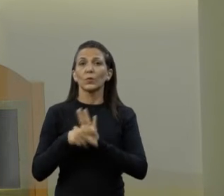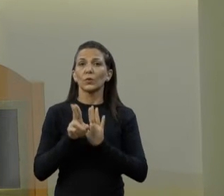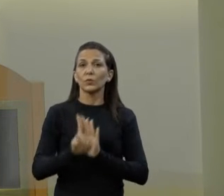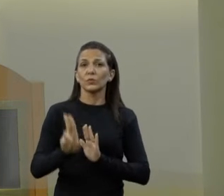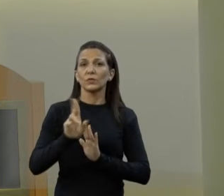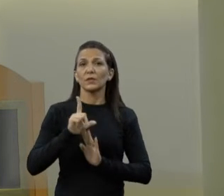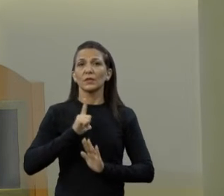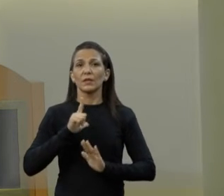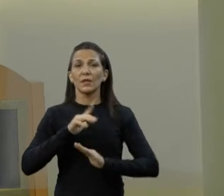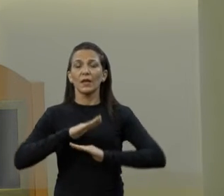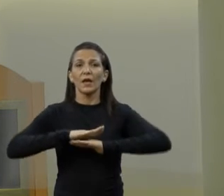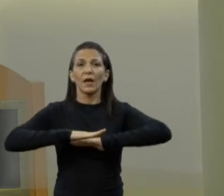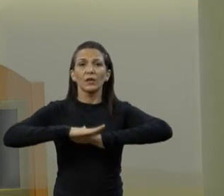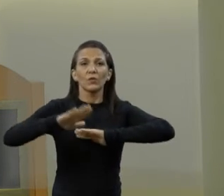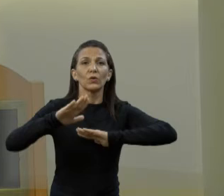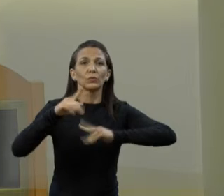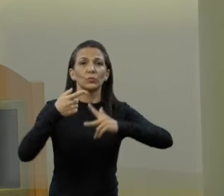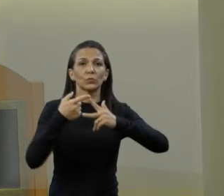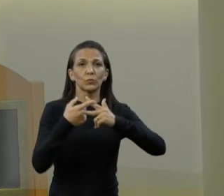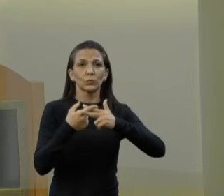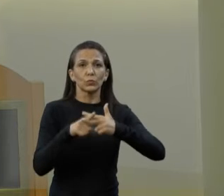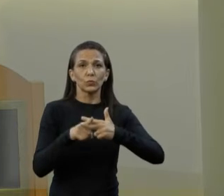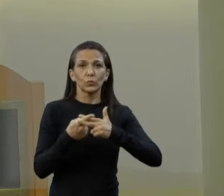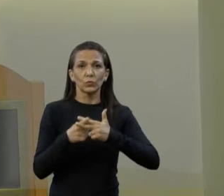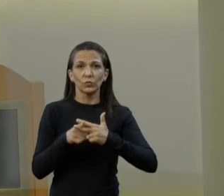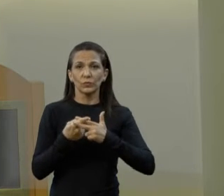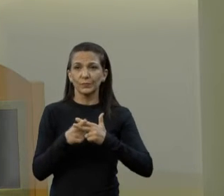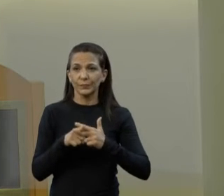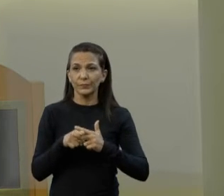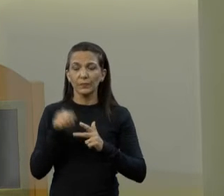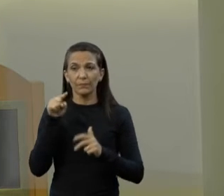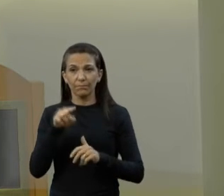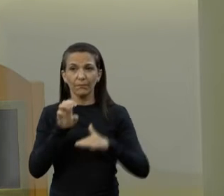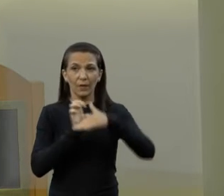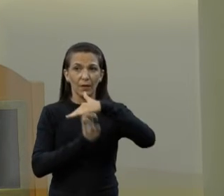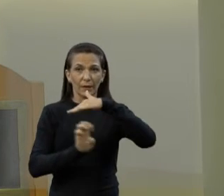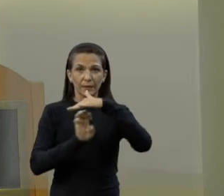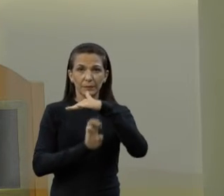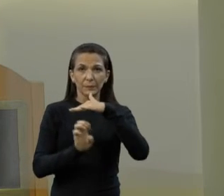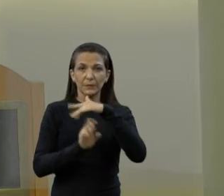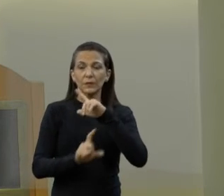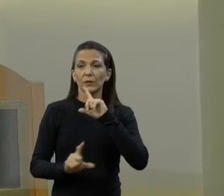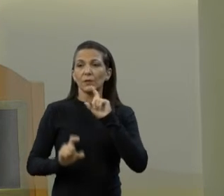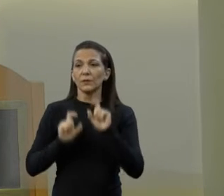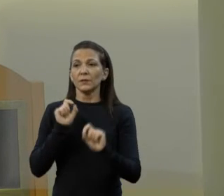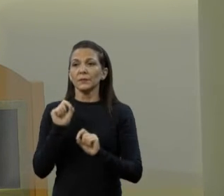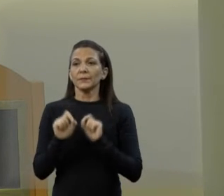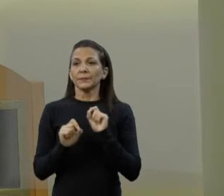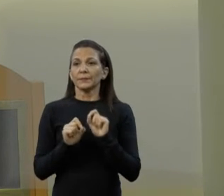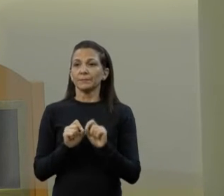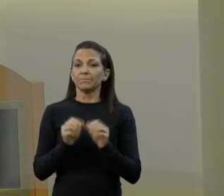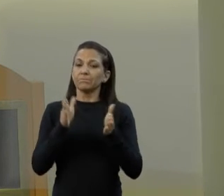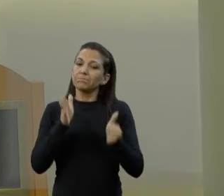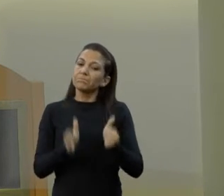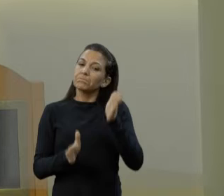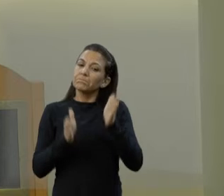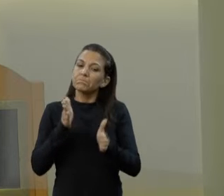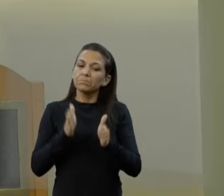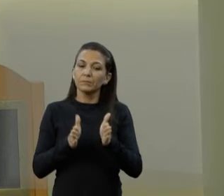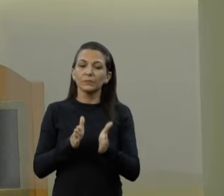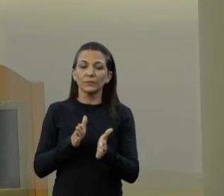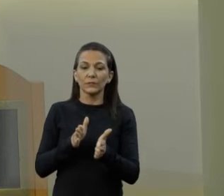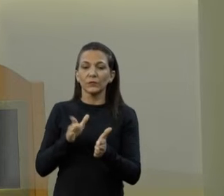e promove a recuperação EA elas estão para tanto os prazos e as